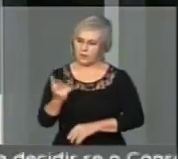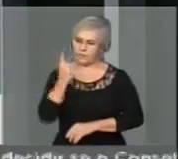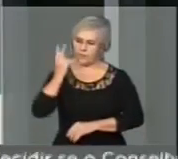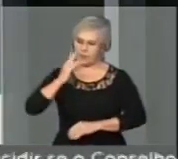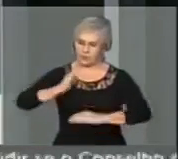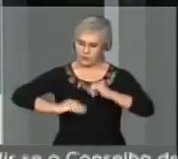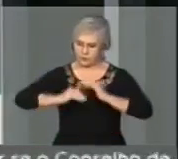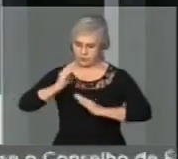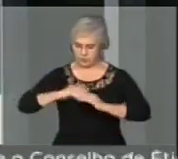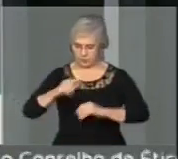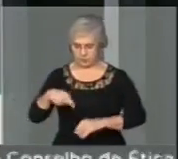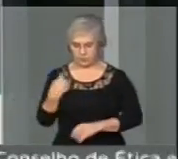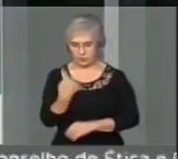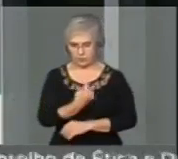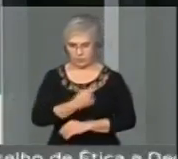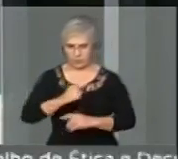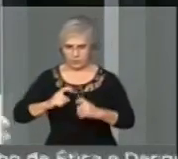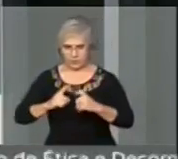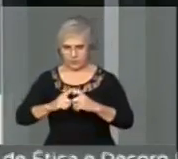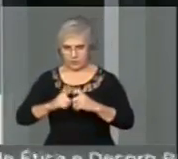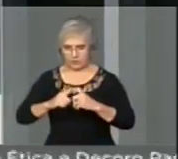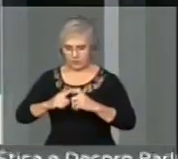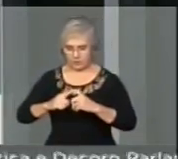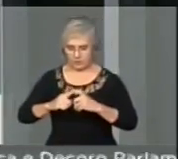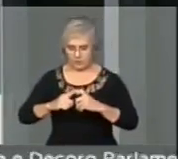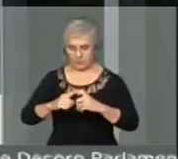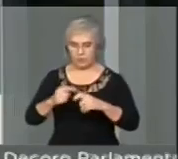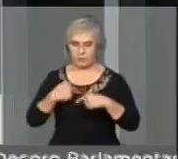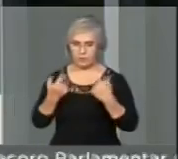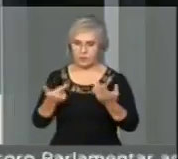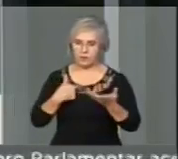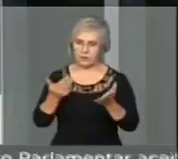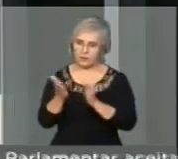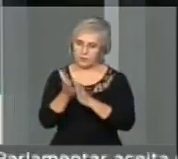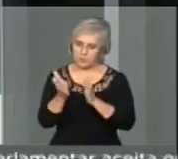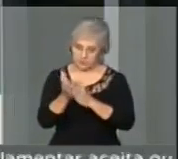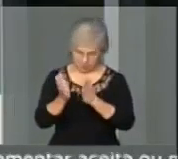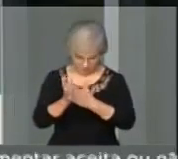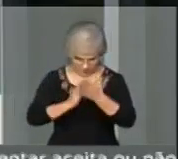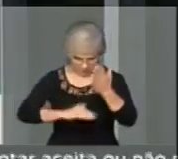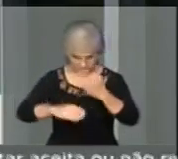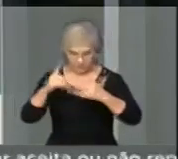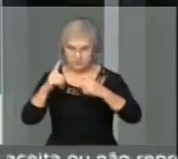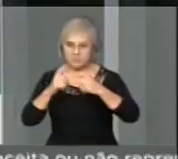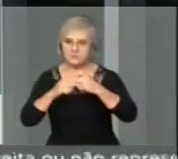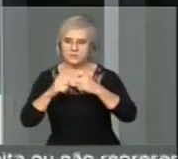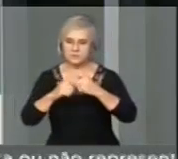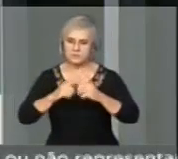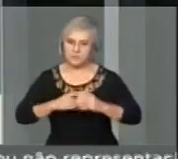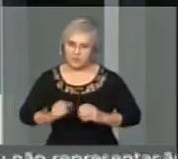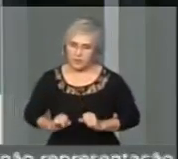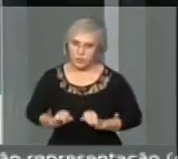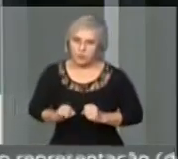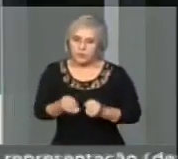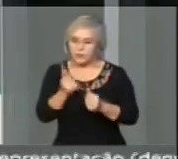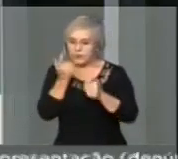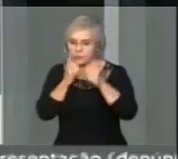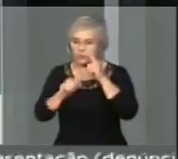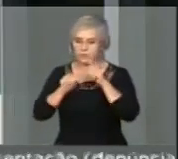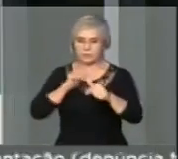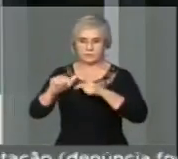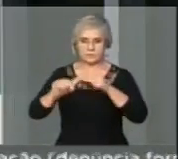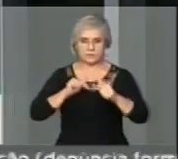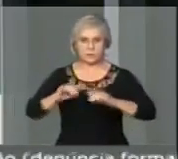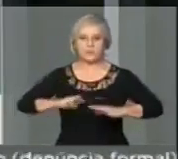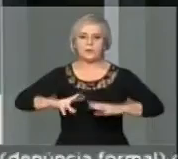profissão bem mas o que eu quero mesmo é dar os parabéns aos médicos e médicas que não medem esforço para exercerem a profissão a